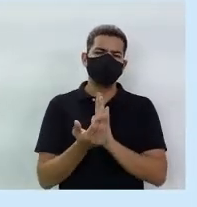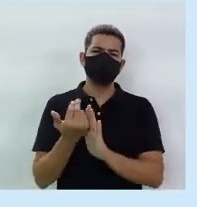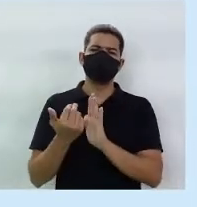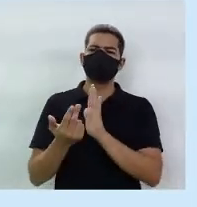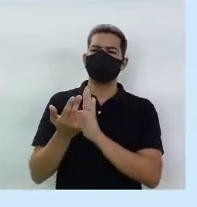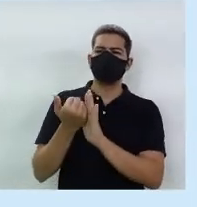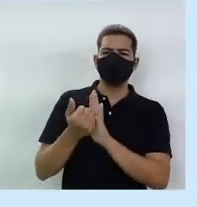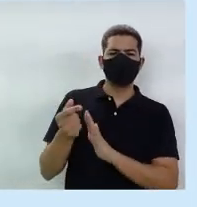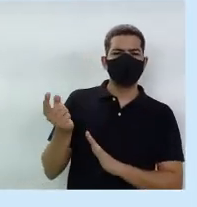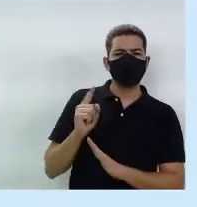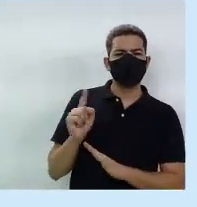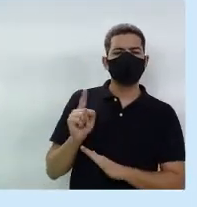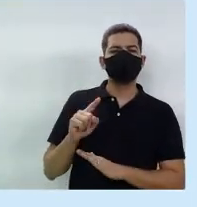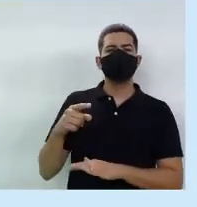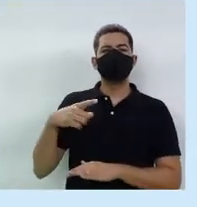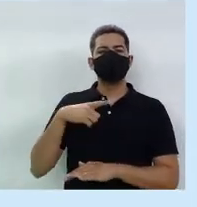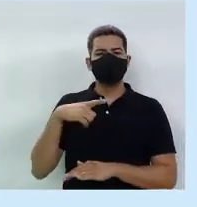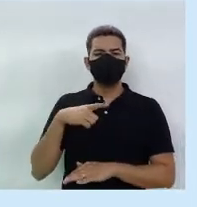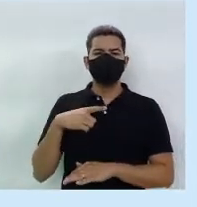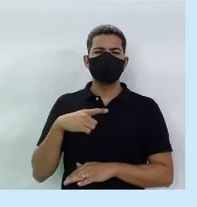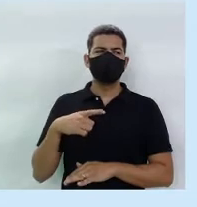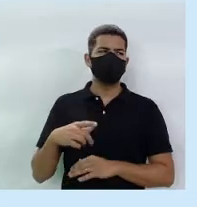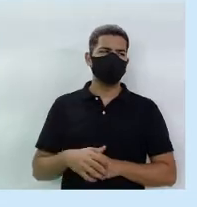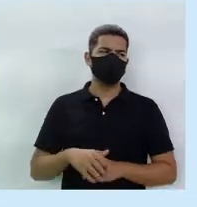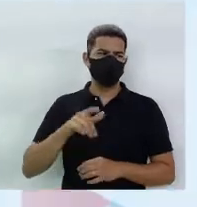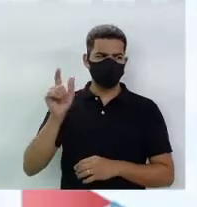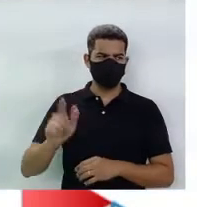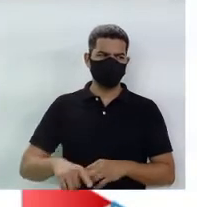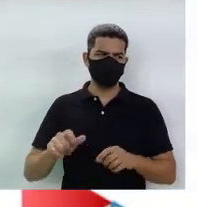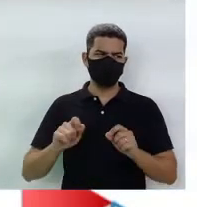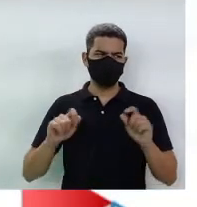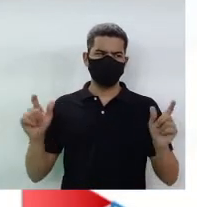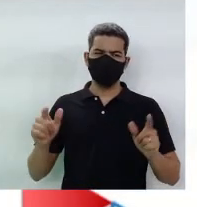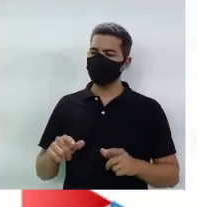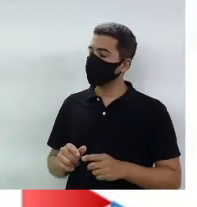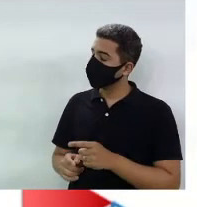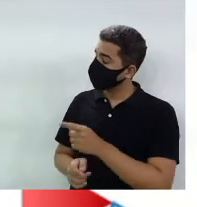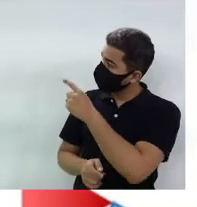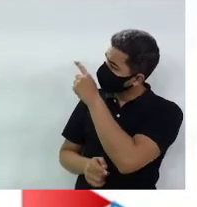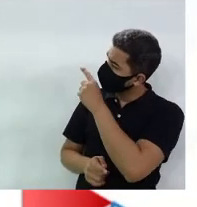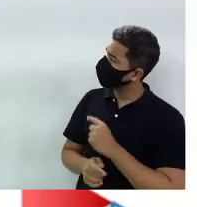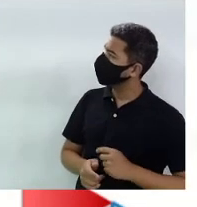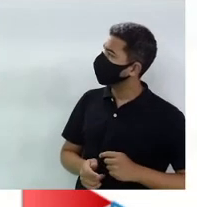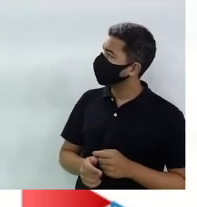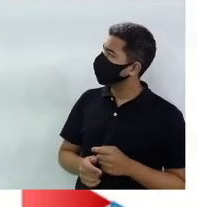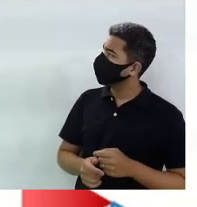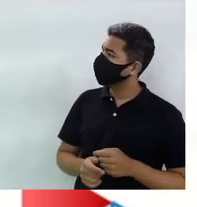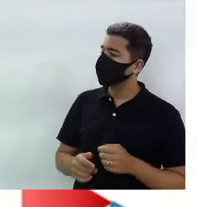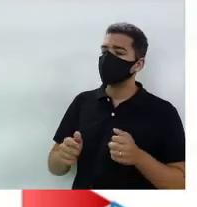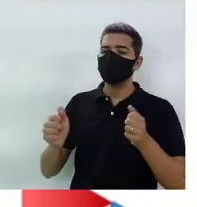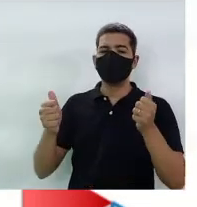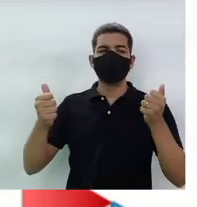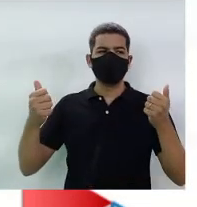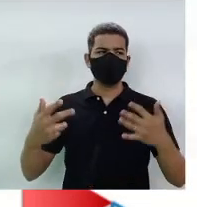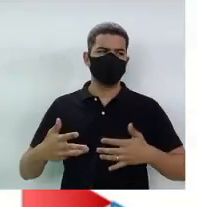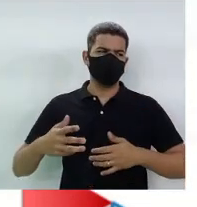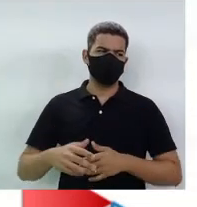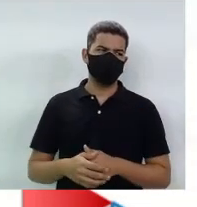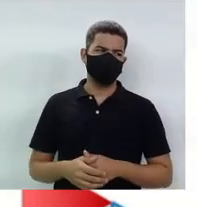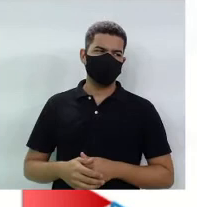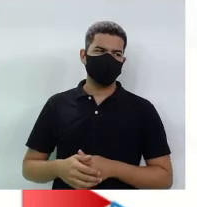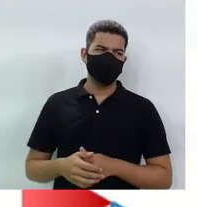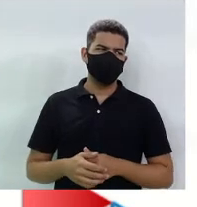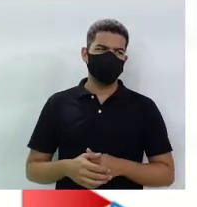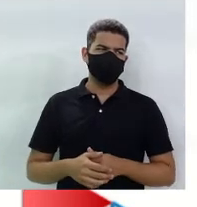etc. Então aqui, mais uma vez na tela, trago essa questão na vida contemporânea em que